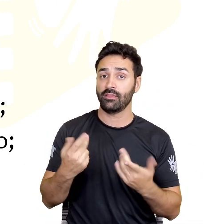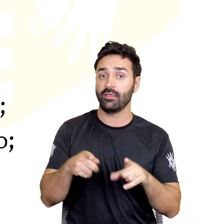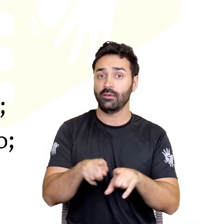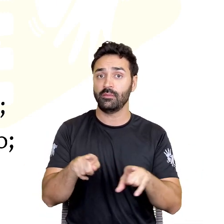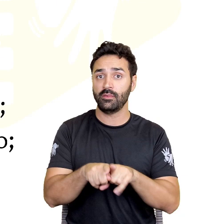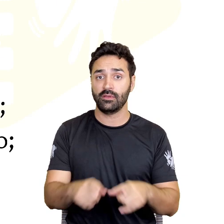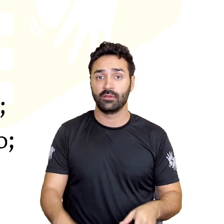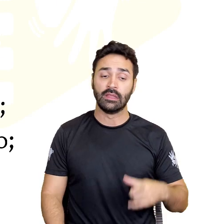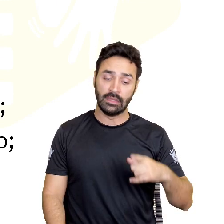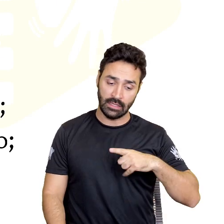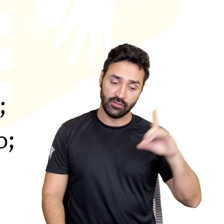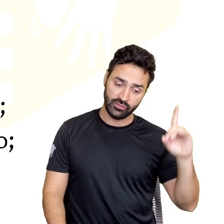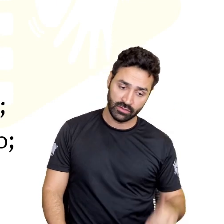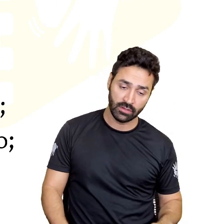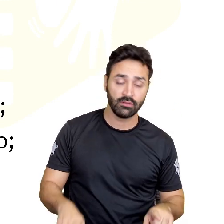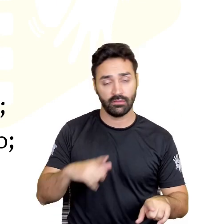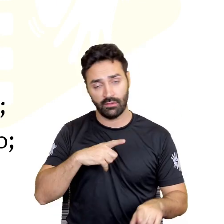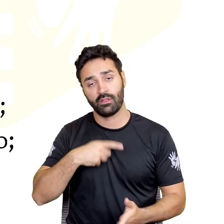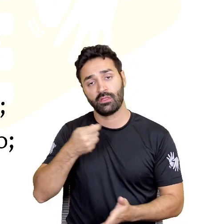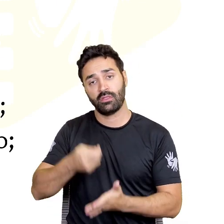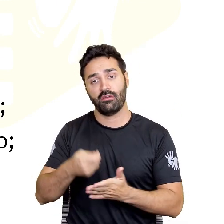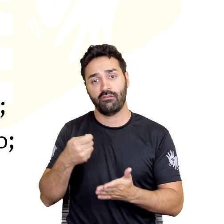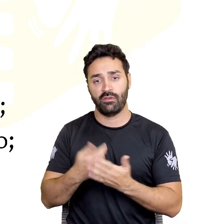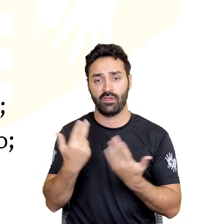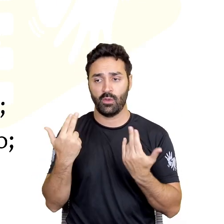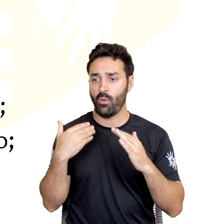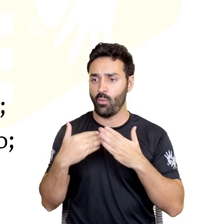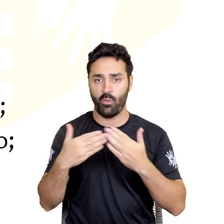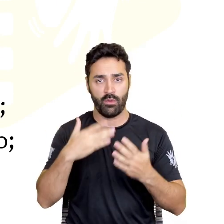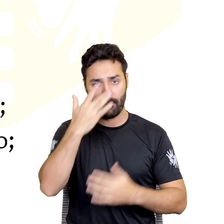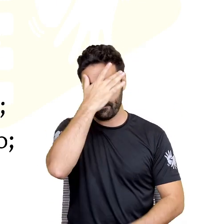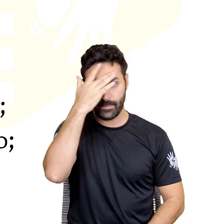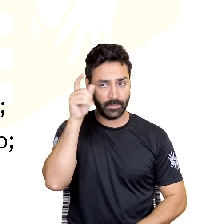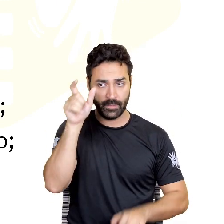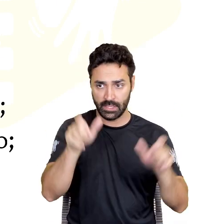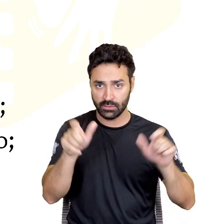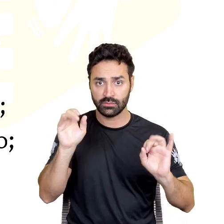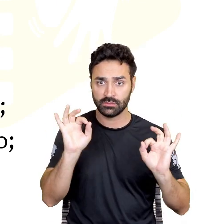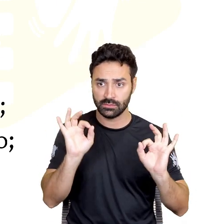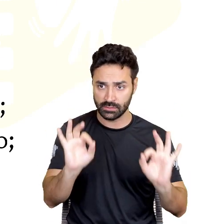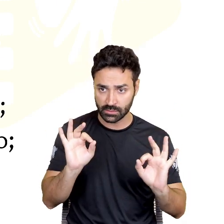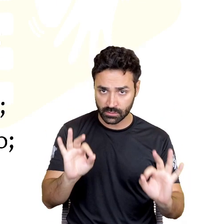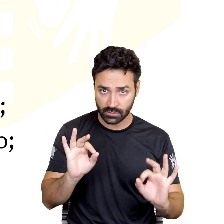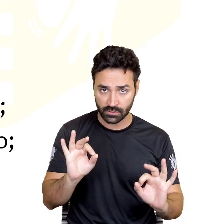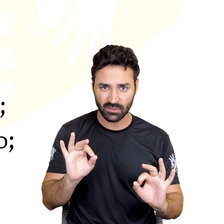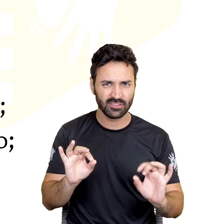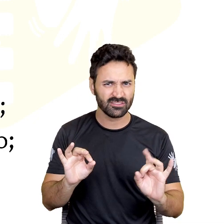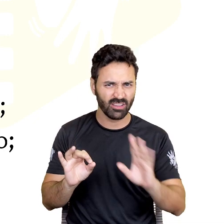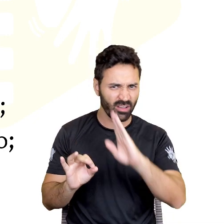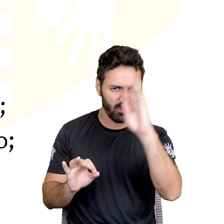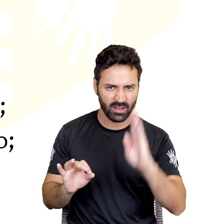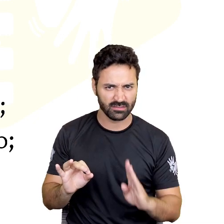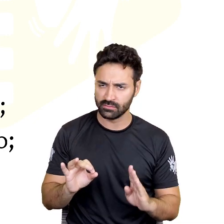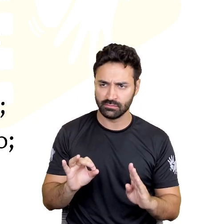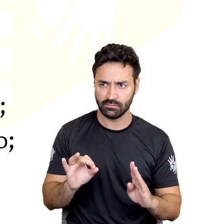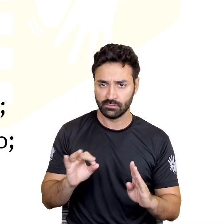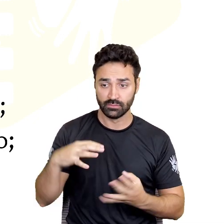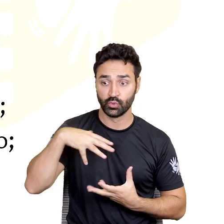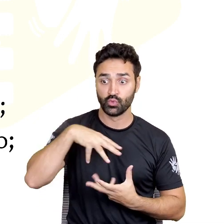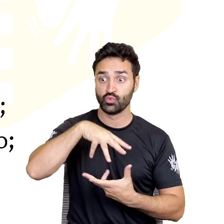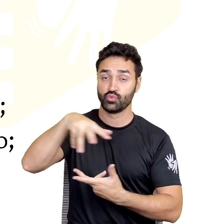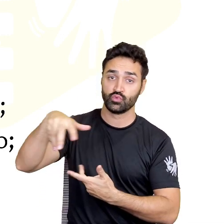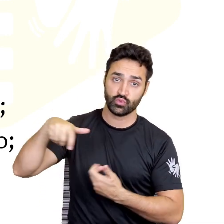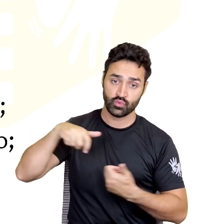direito, ele também tem deveres como qualquer cidadão, certo? E isso não é só o brasileiro não, no mundo todo. A